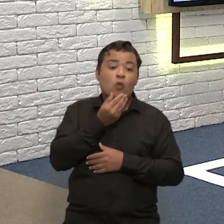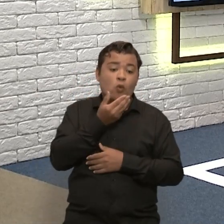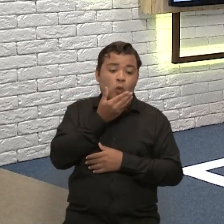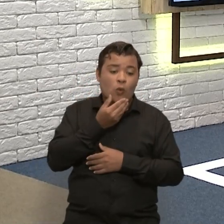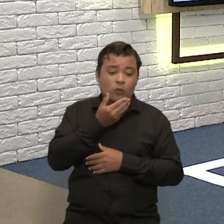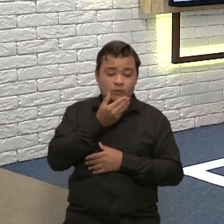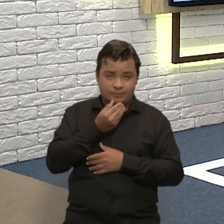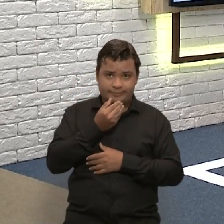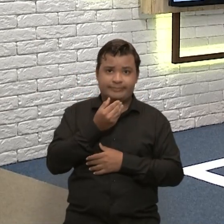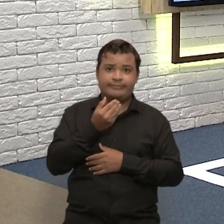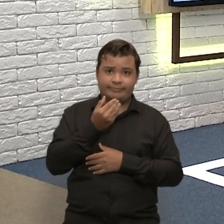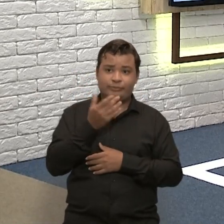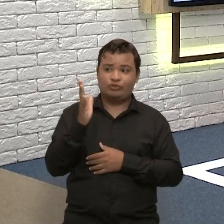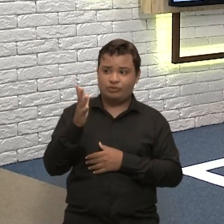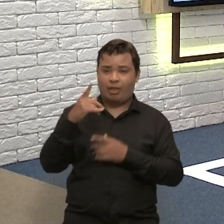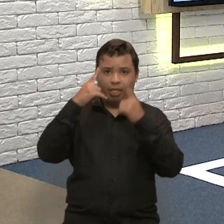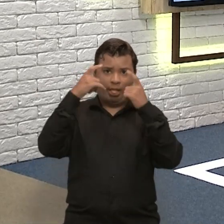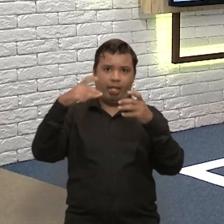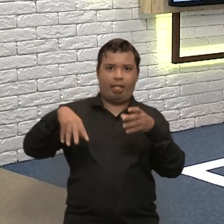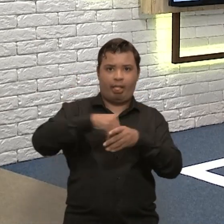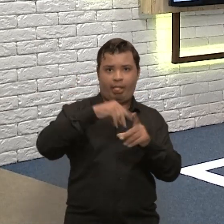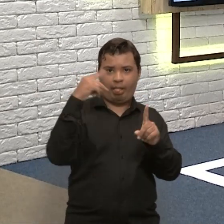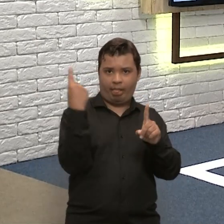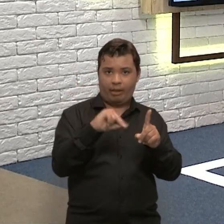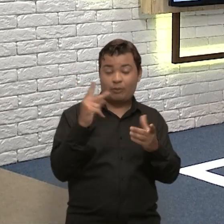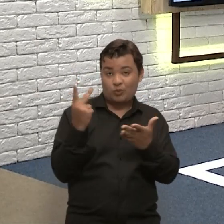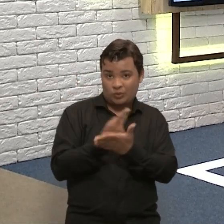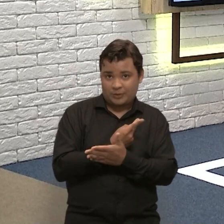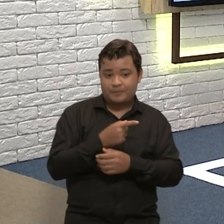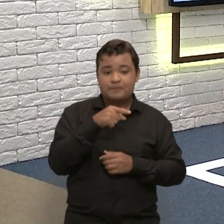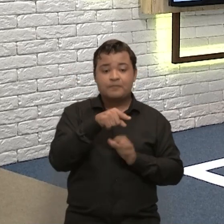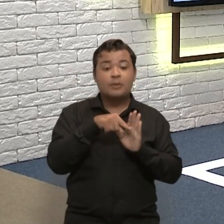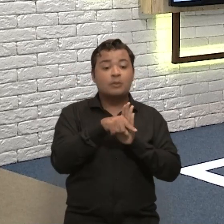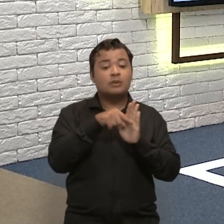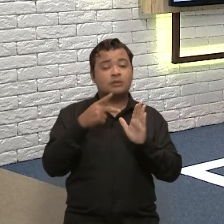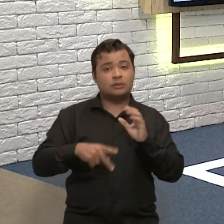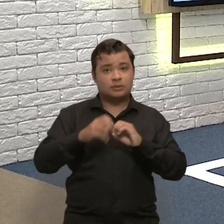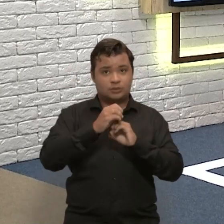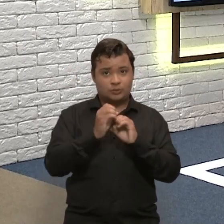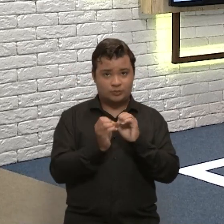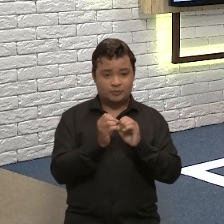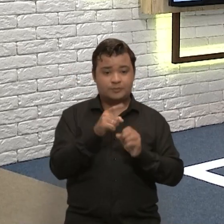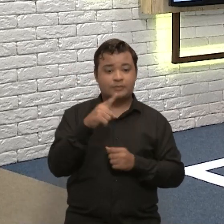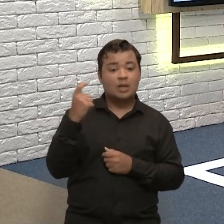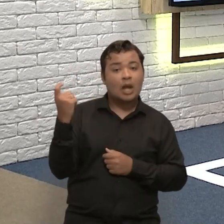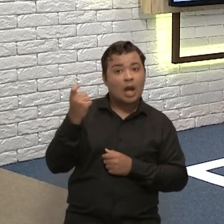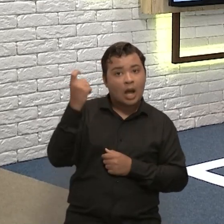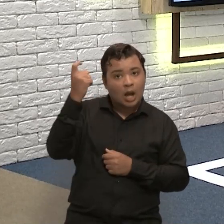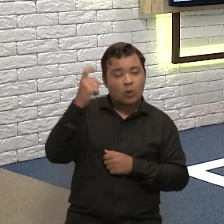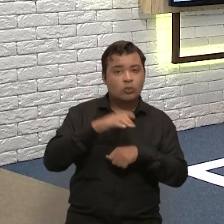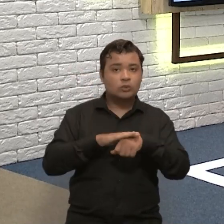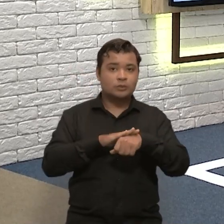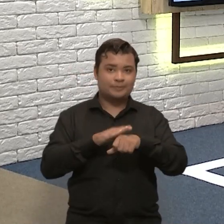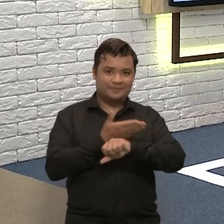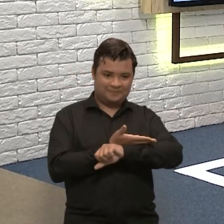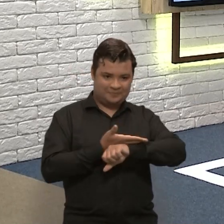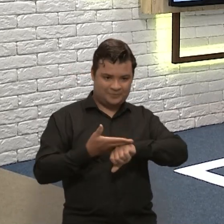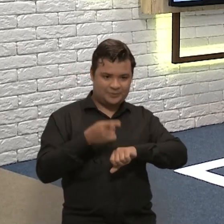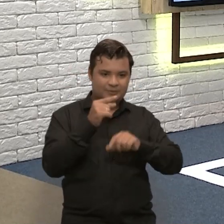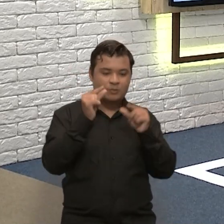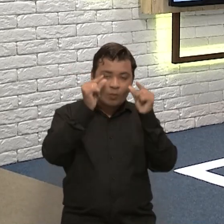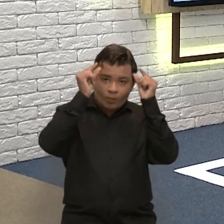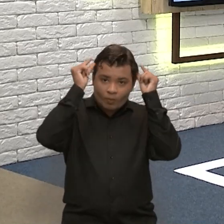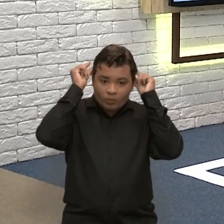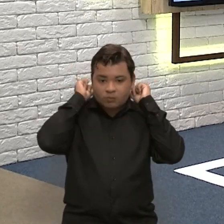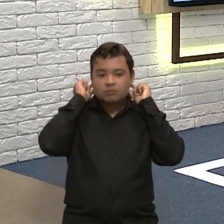envolvem em situações de violência. A Andressa é pesquisadora da UFG, é uma mulher alta, branca, com cabelos castanhos curtos